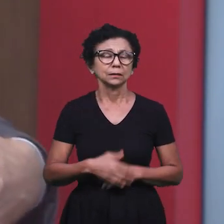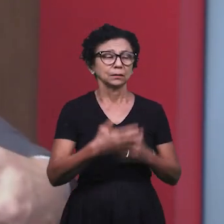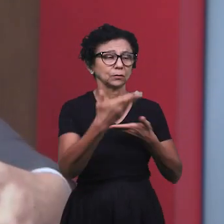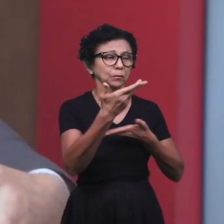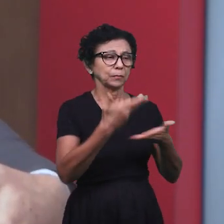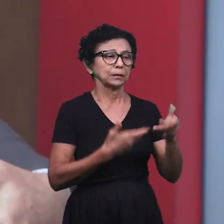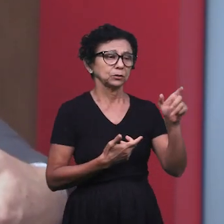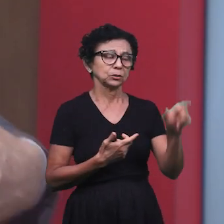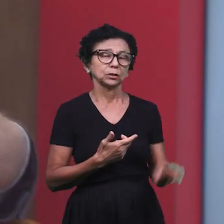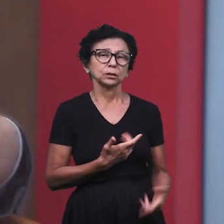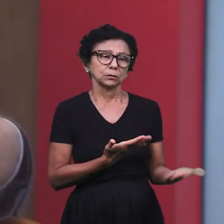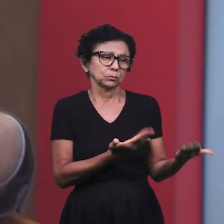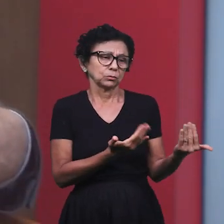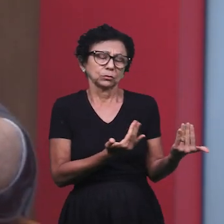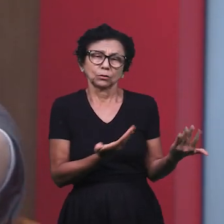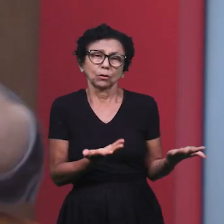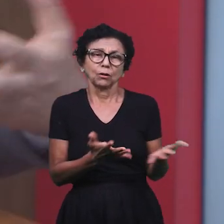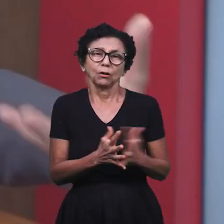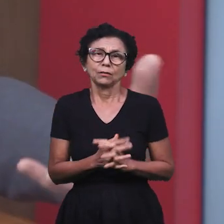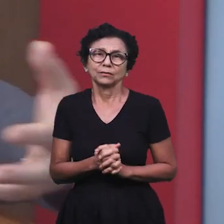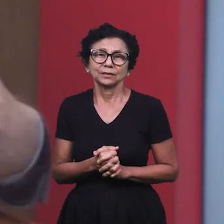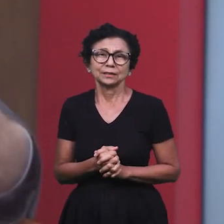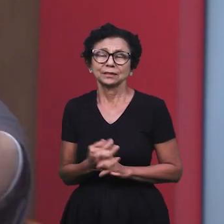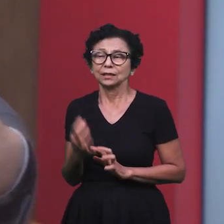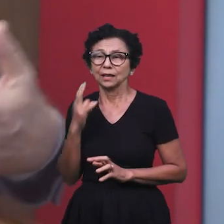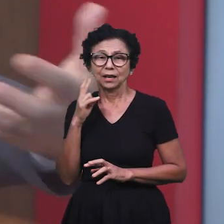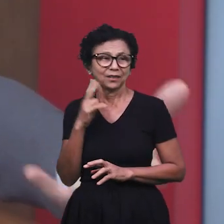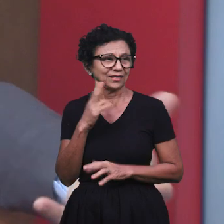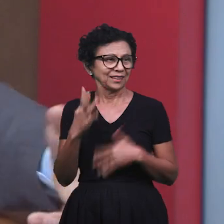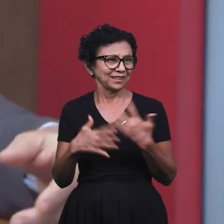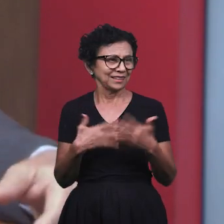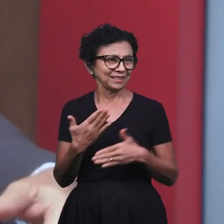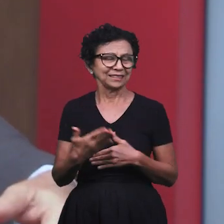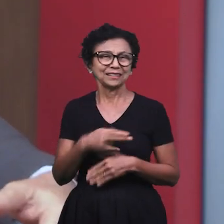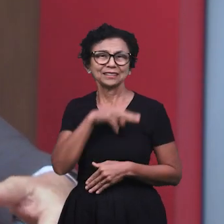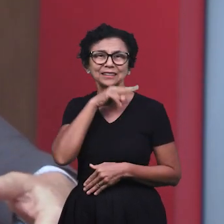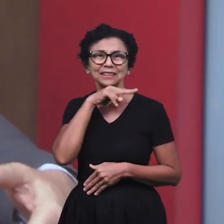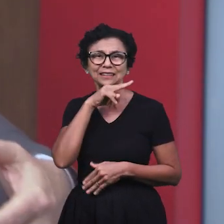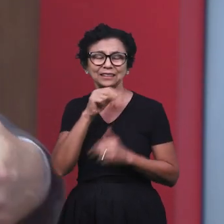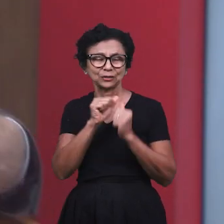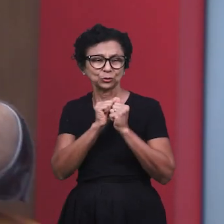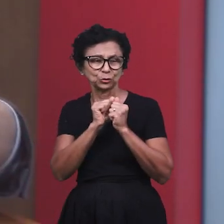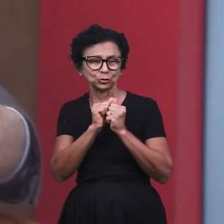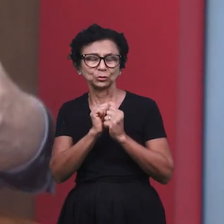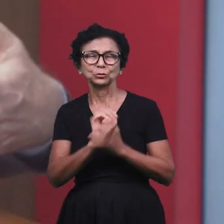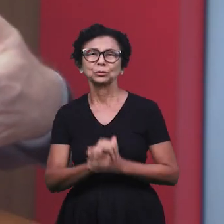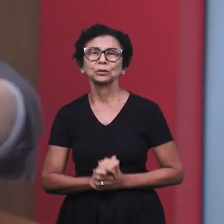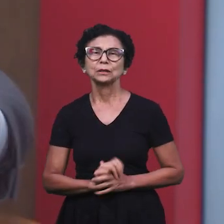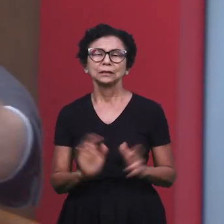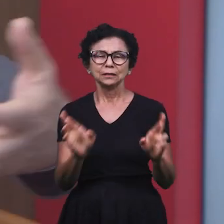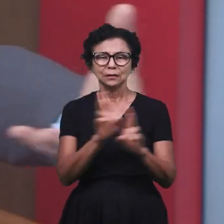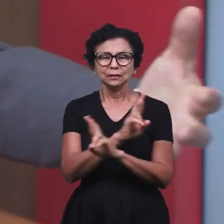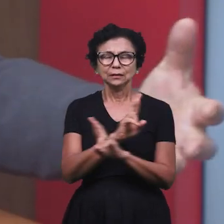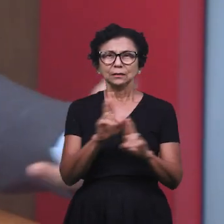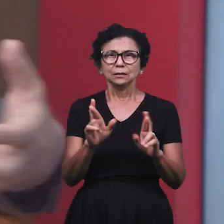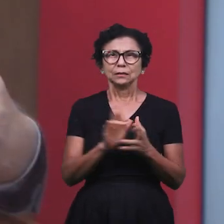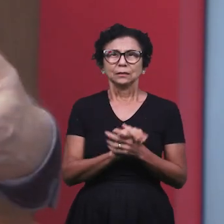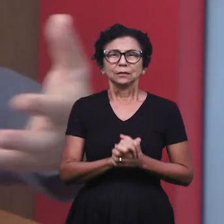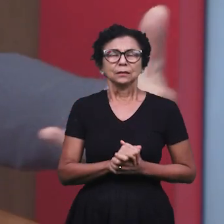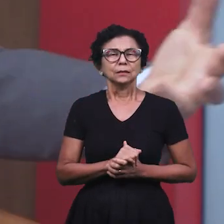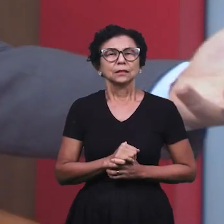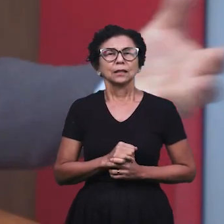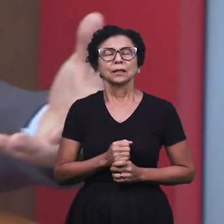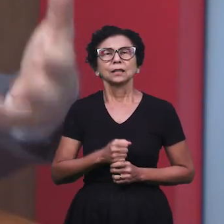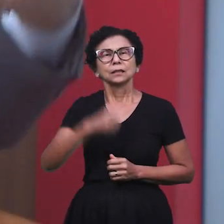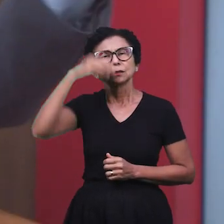esse convívio com os mais novos, né? A gente vê a alegria deles de ter os netos juntos, de ter